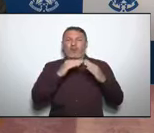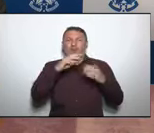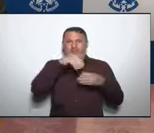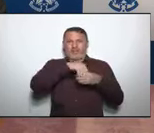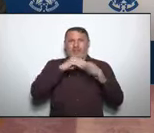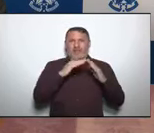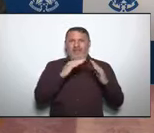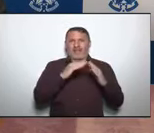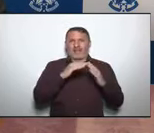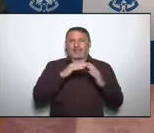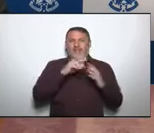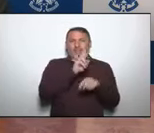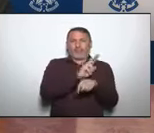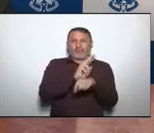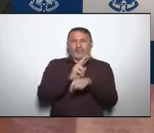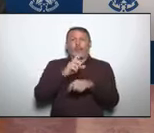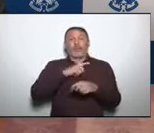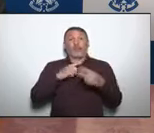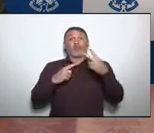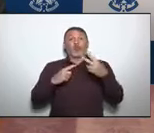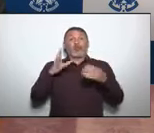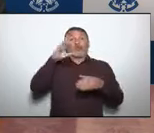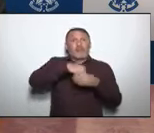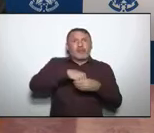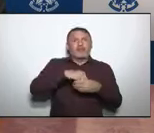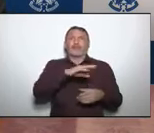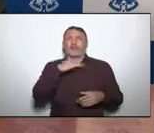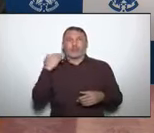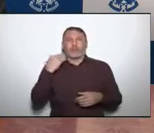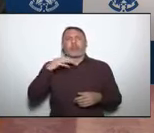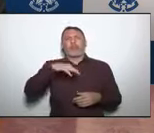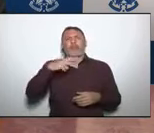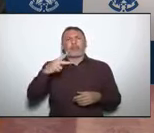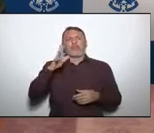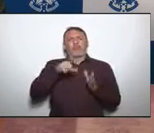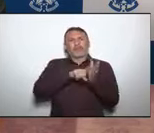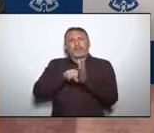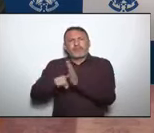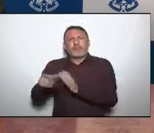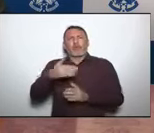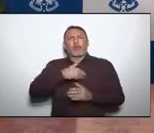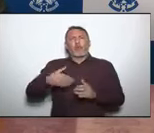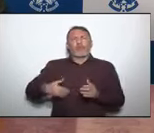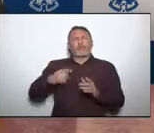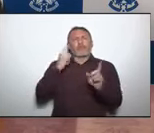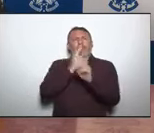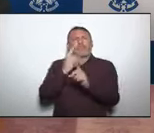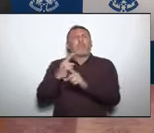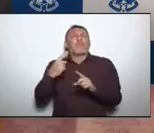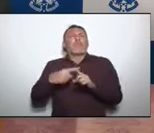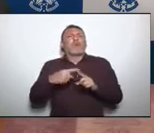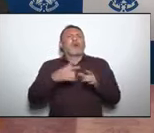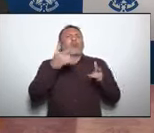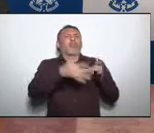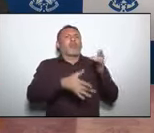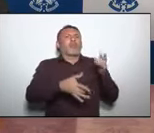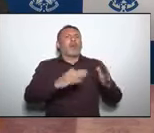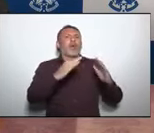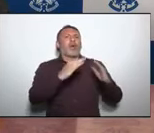à Prefeitura de Vitória, enfim, o governo vai olhar esse caso com mais atenção, porque tem muitos idosos lá